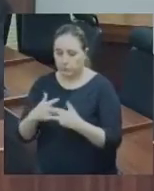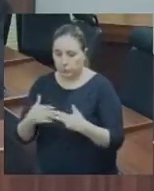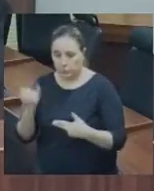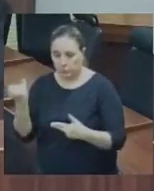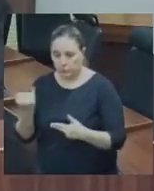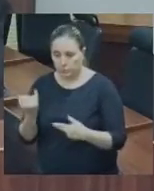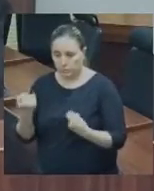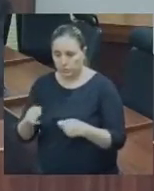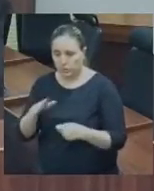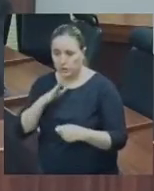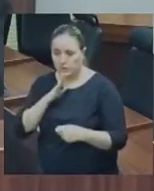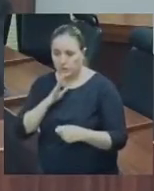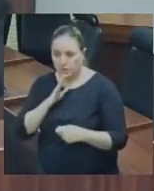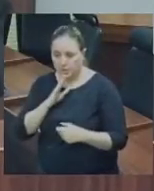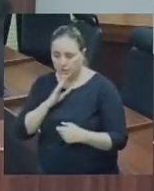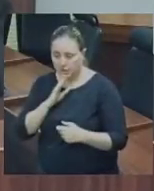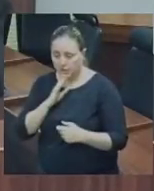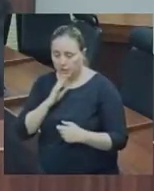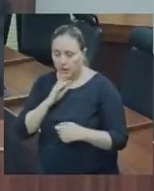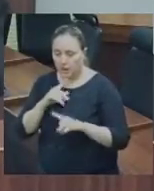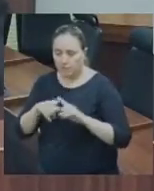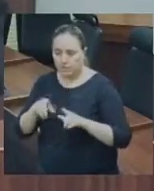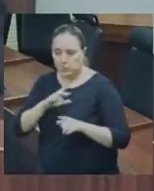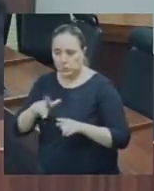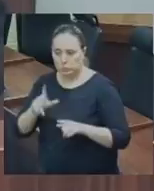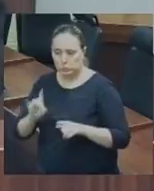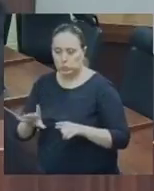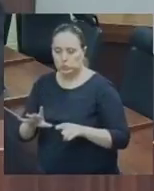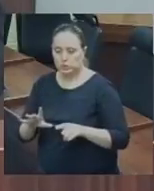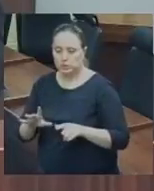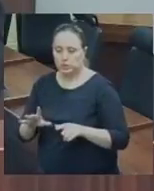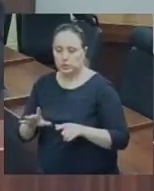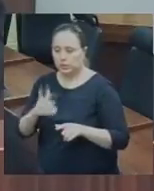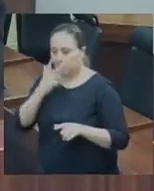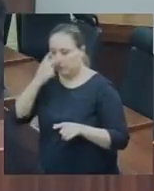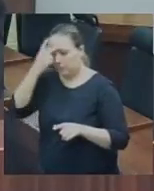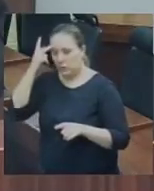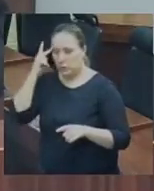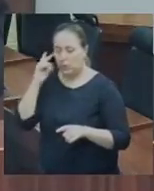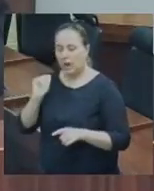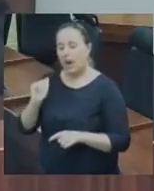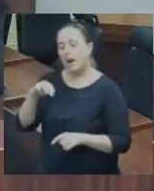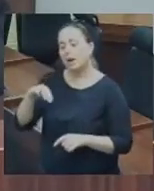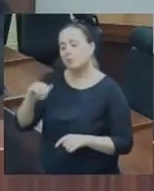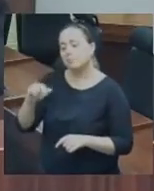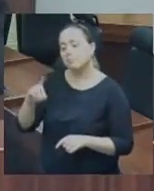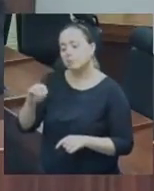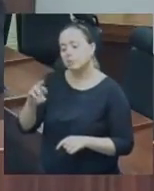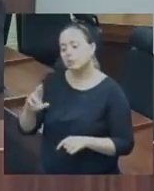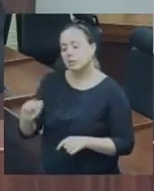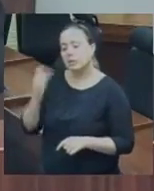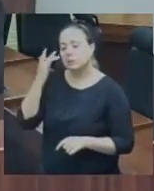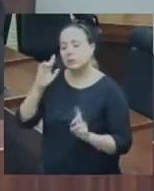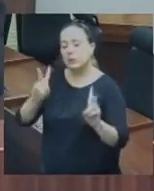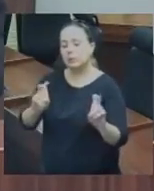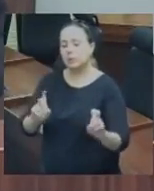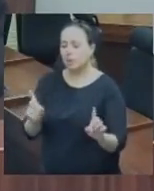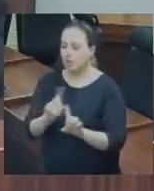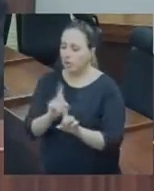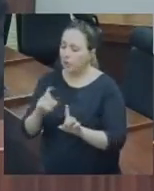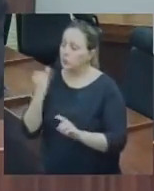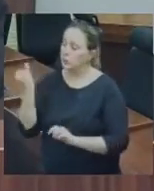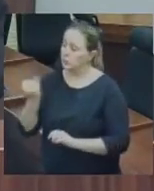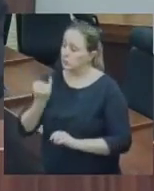conhecimento mas não se pode deixar o amadorismo então é sempre relevante